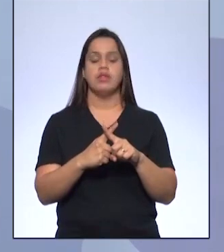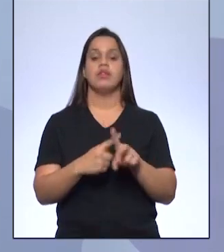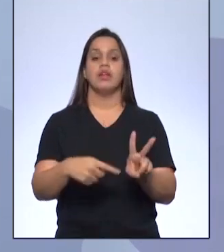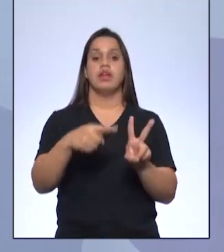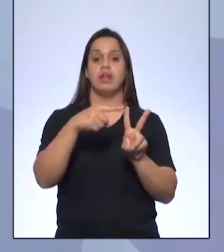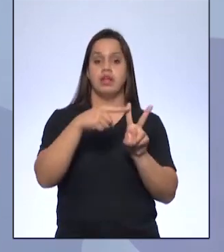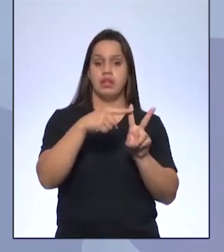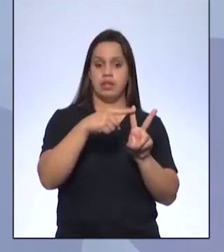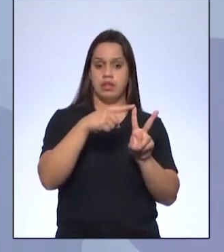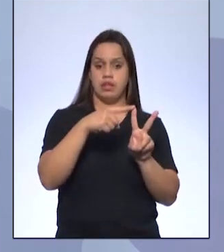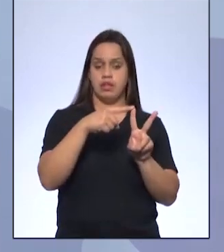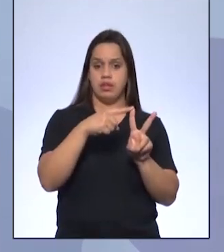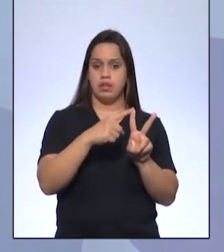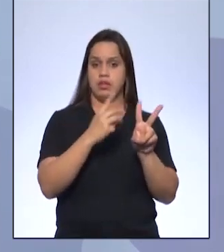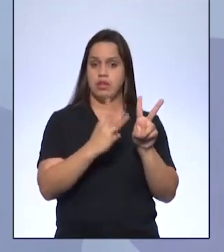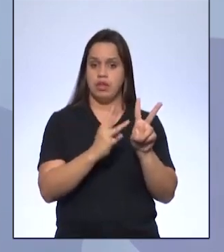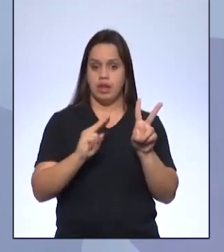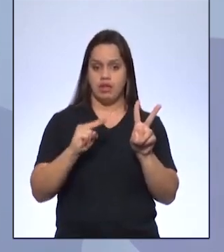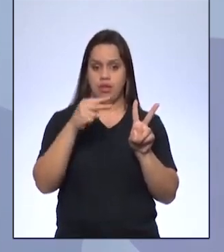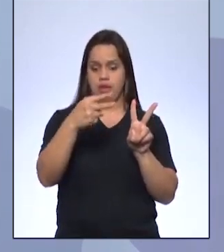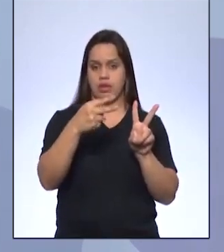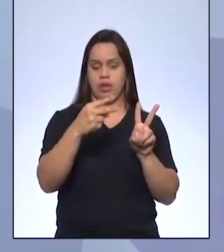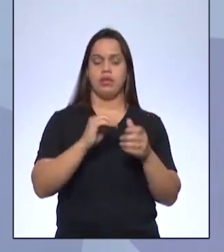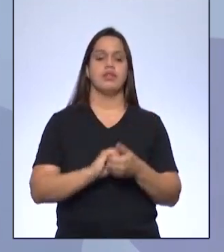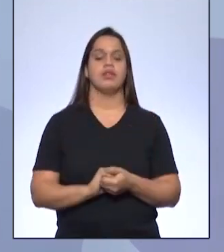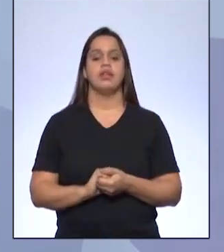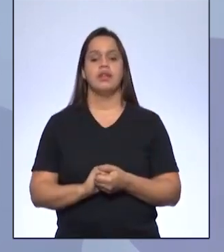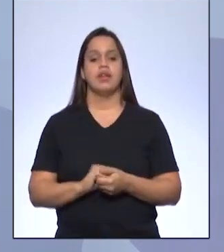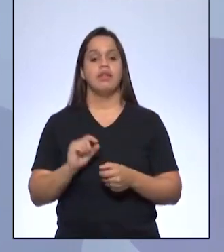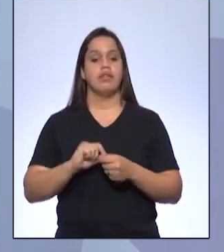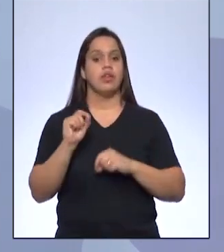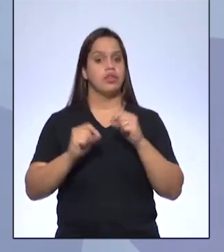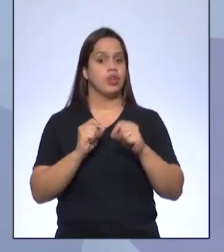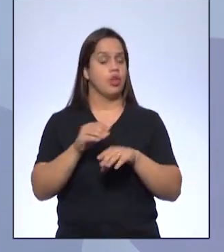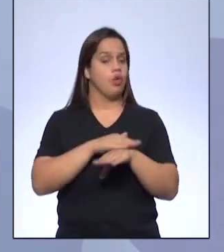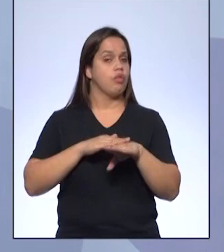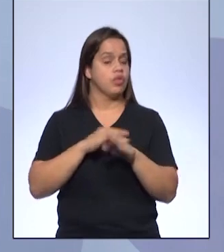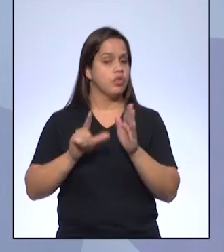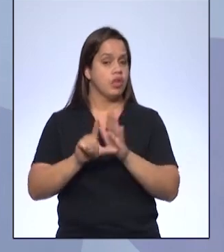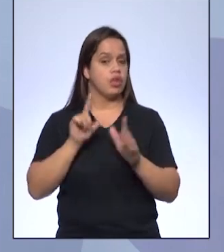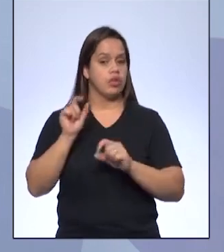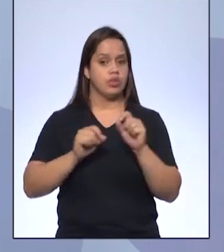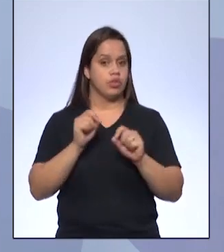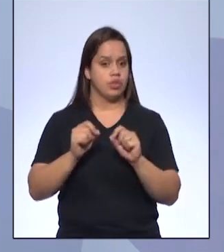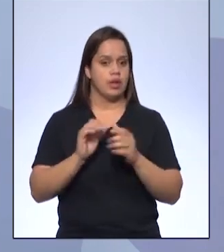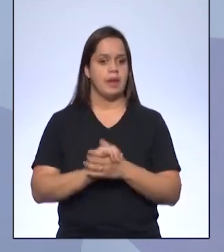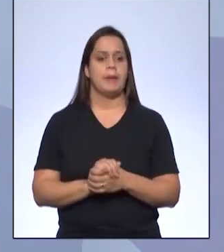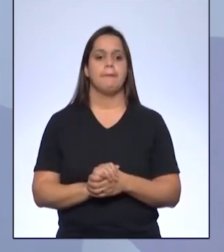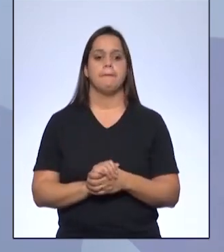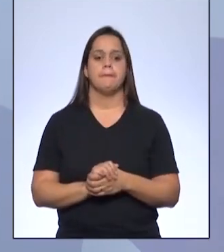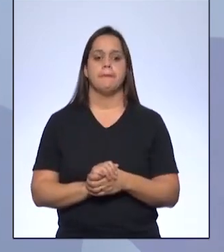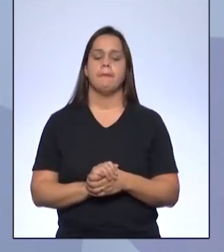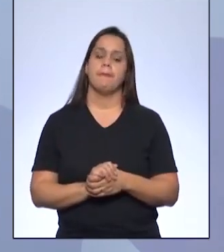raiz quadrada de 3 ao quadrado. O que a gente conversou lá da propriedade?